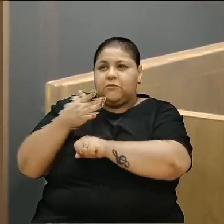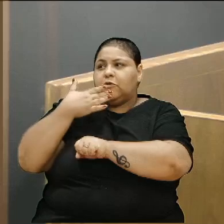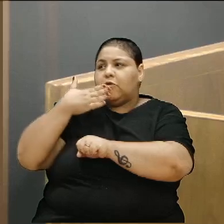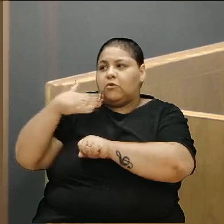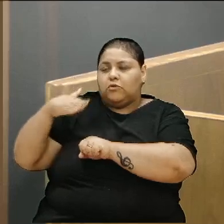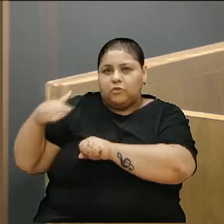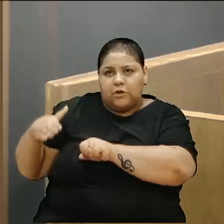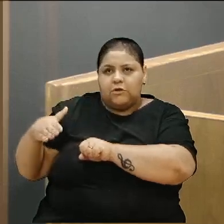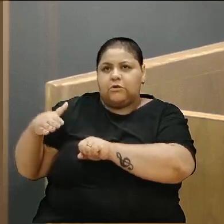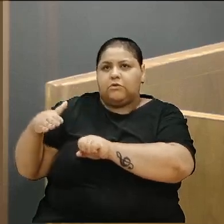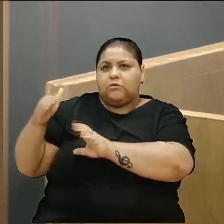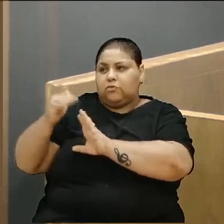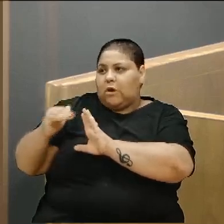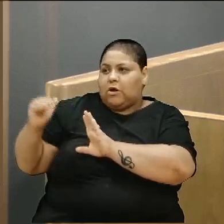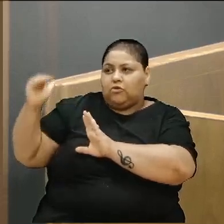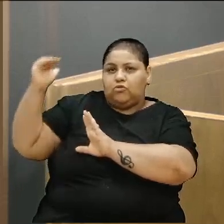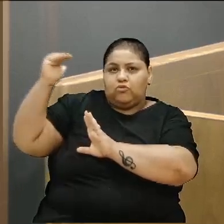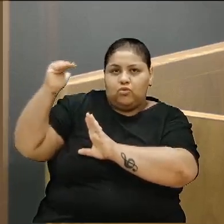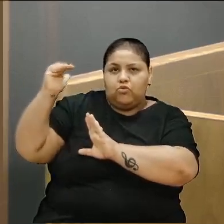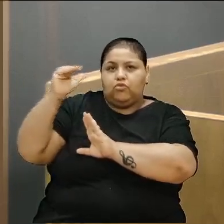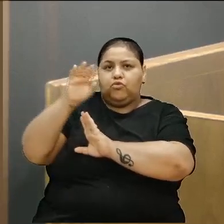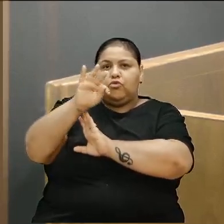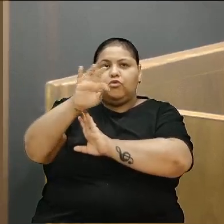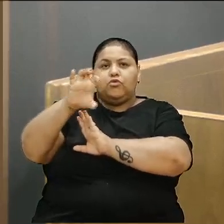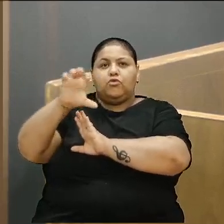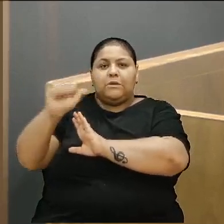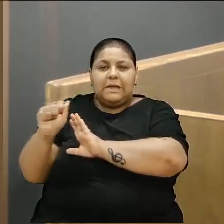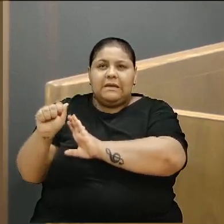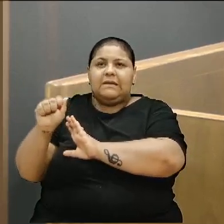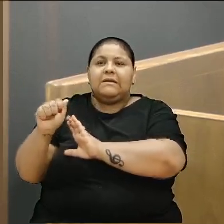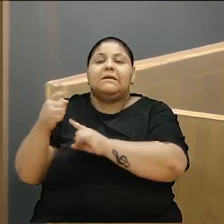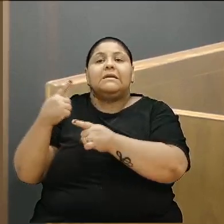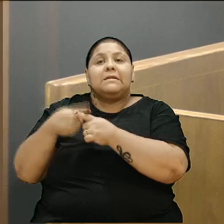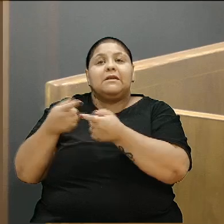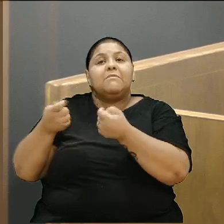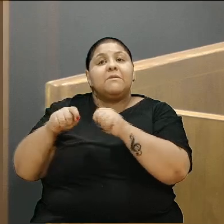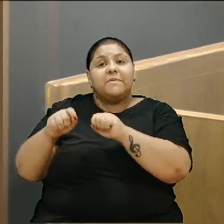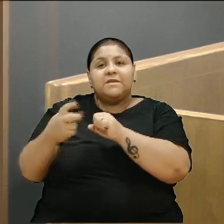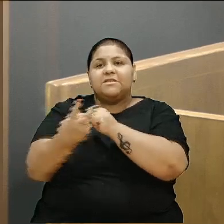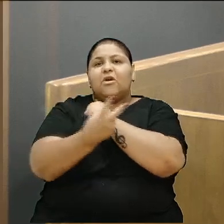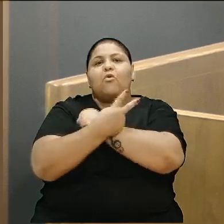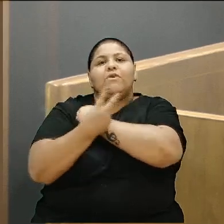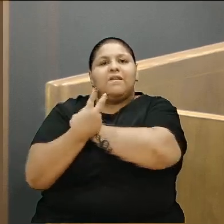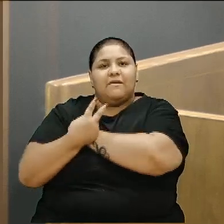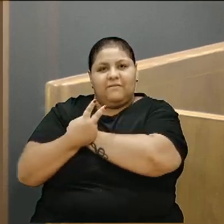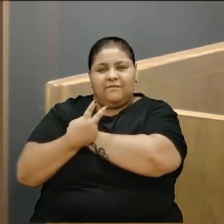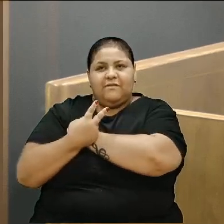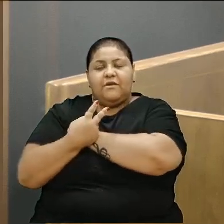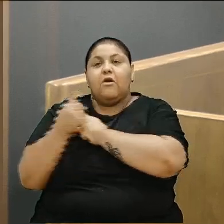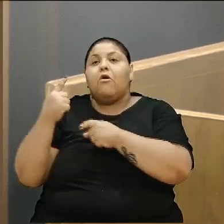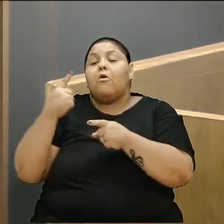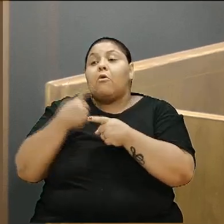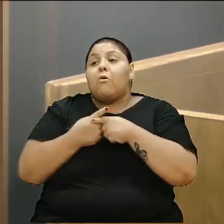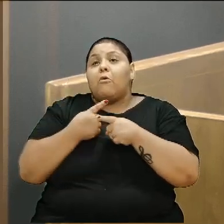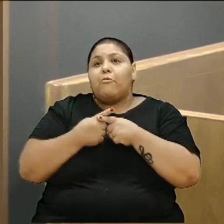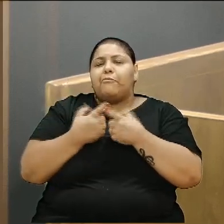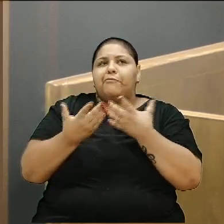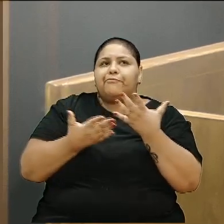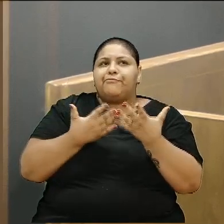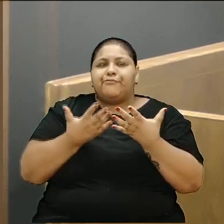com o TEA, ou até mesmo com outras síndromes e transtornos, ela também precisa ser cuidada. Porque daqui a pouco é um